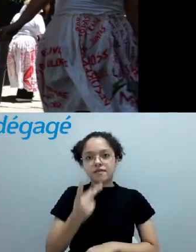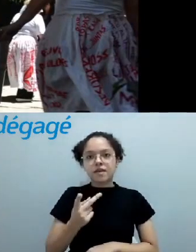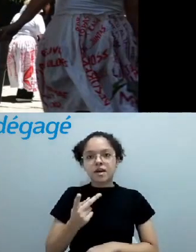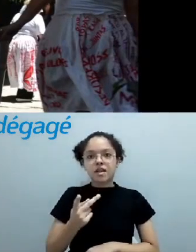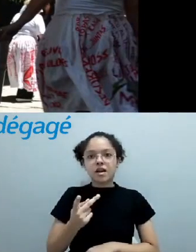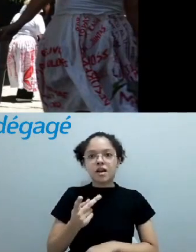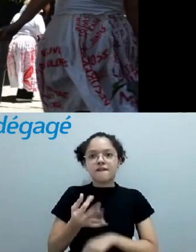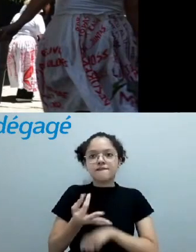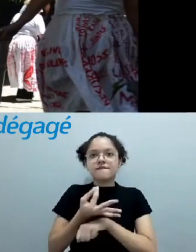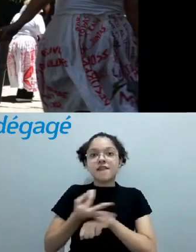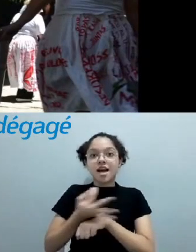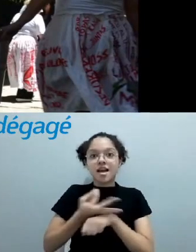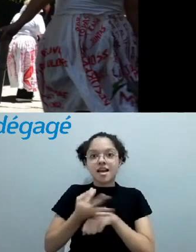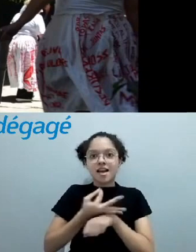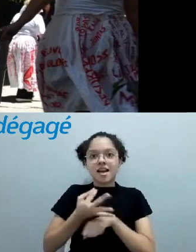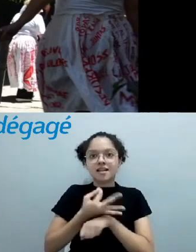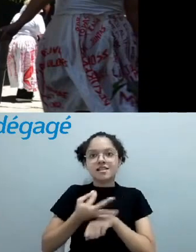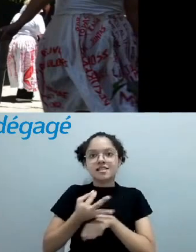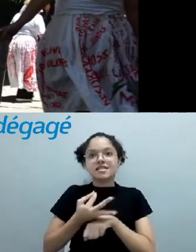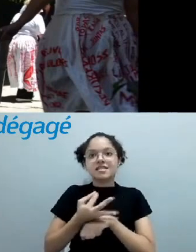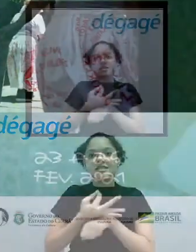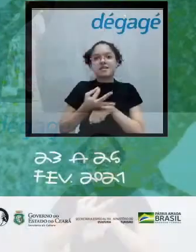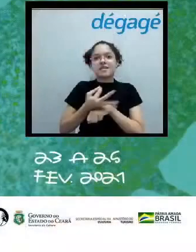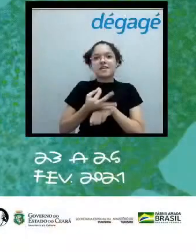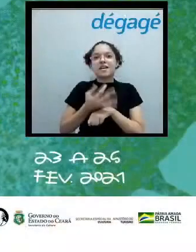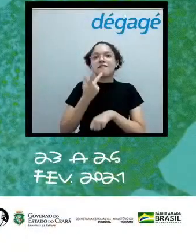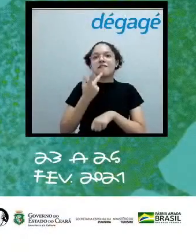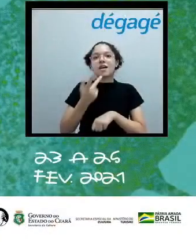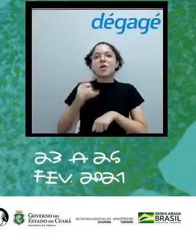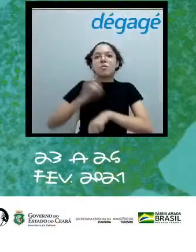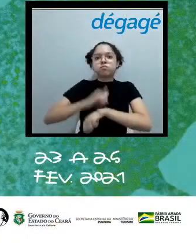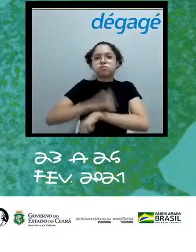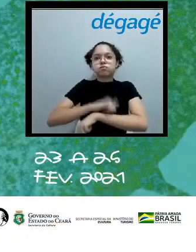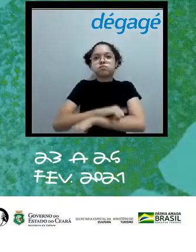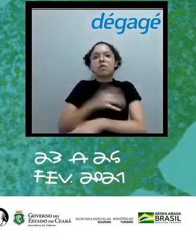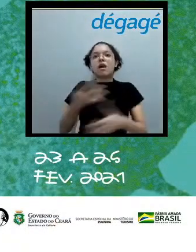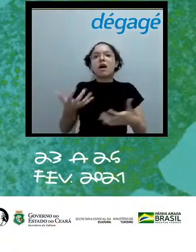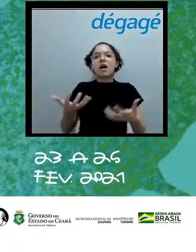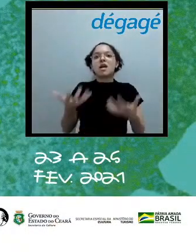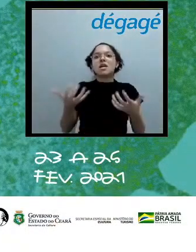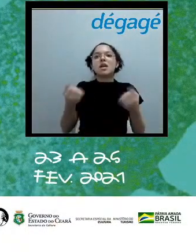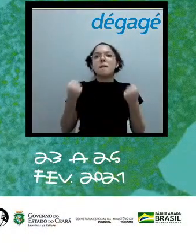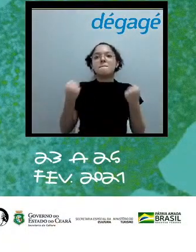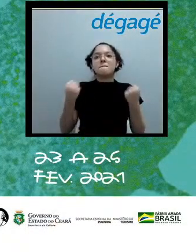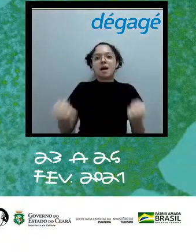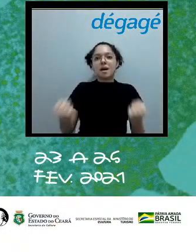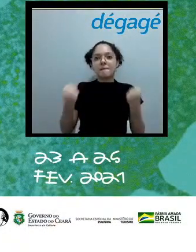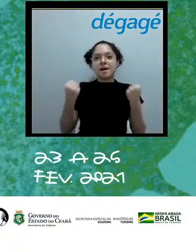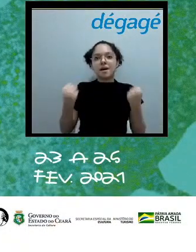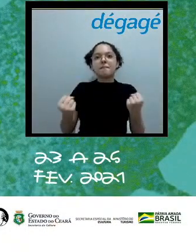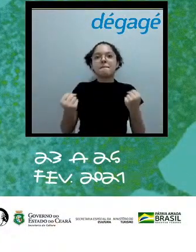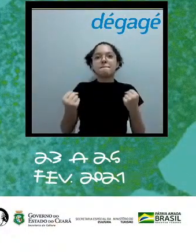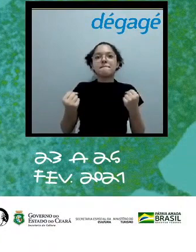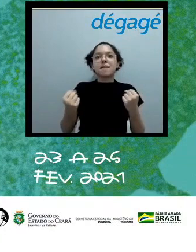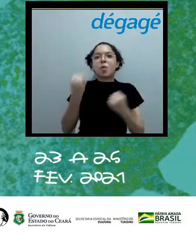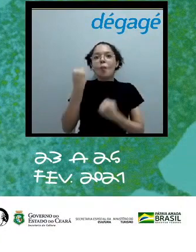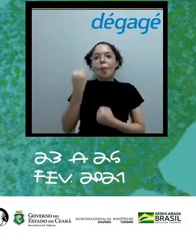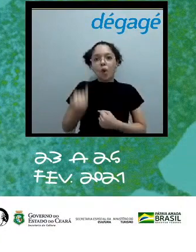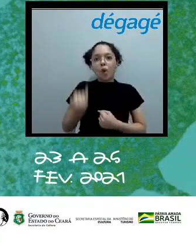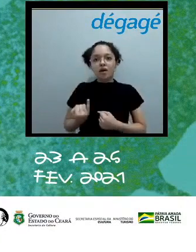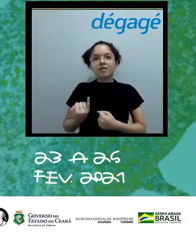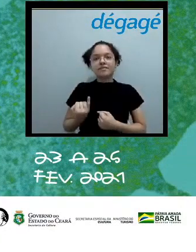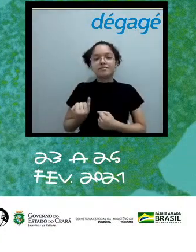muito, engordou muito, então queria dar uma malhadinha para emagrecer. E todo mundo topou, rolou uma sororidade ali, vamos